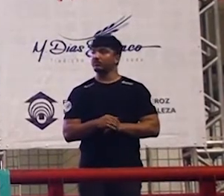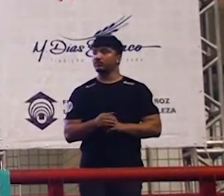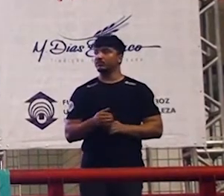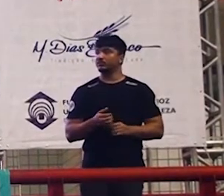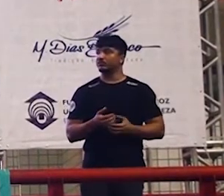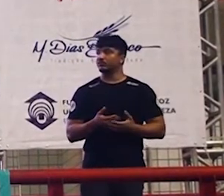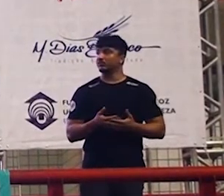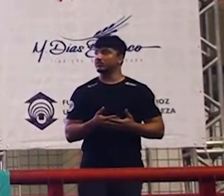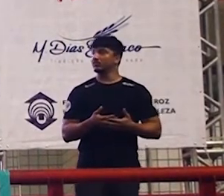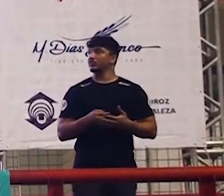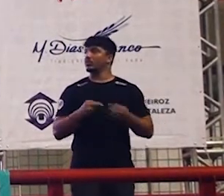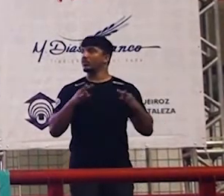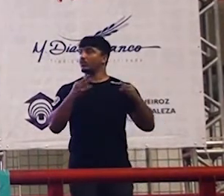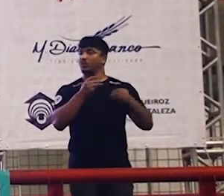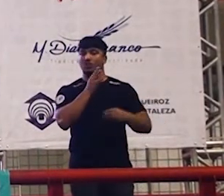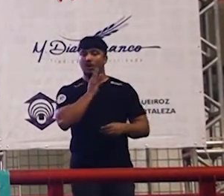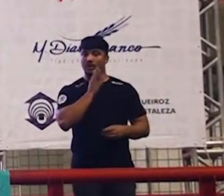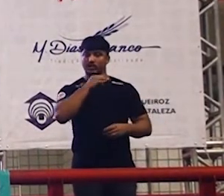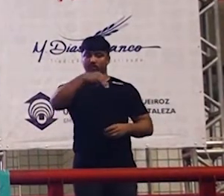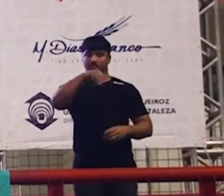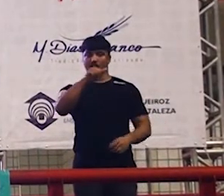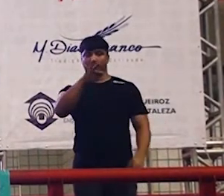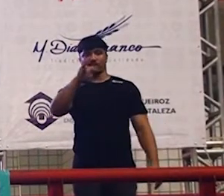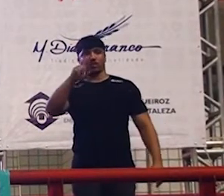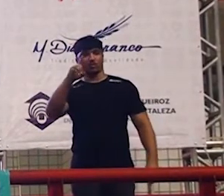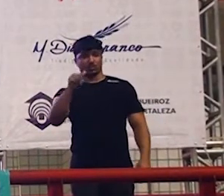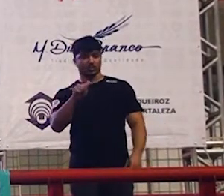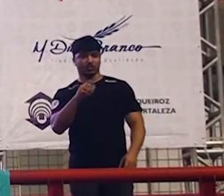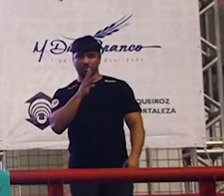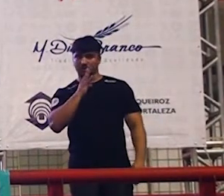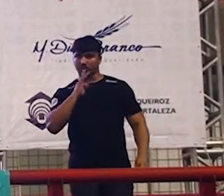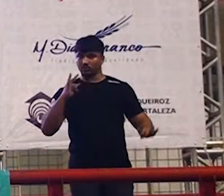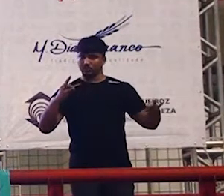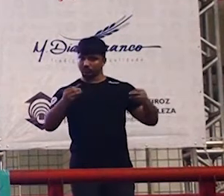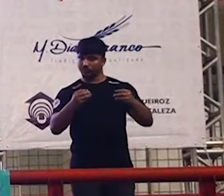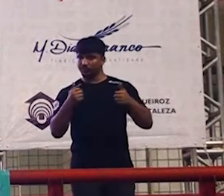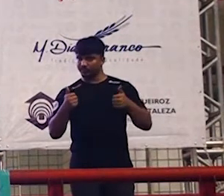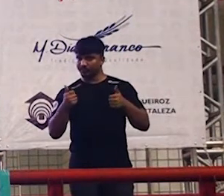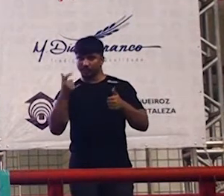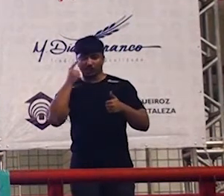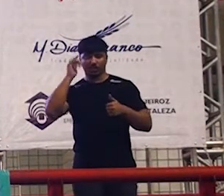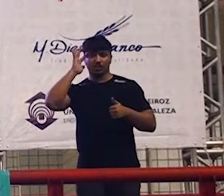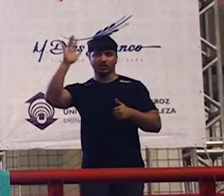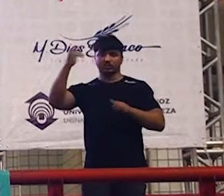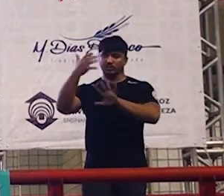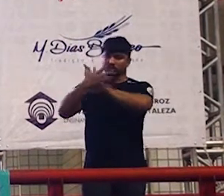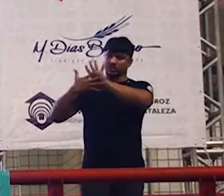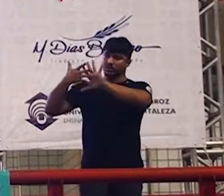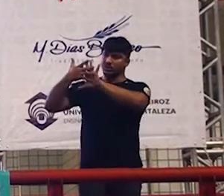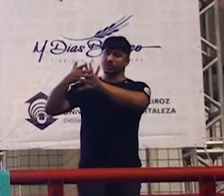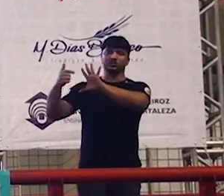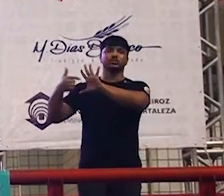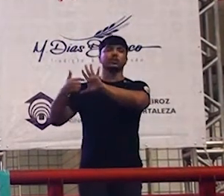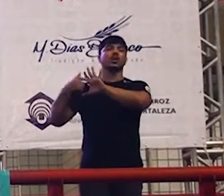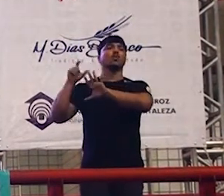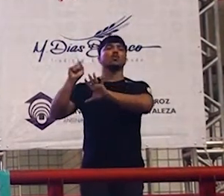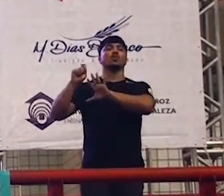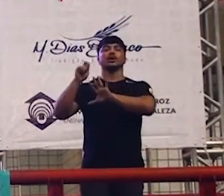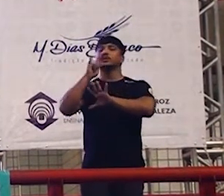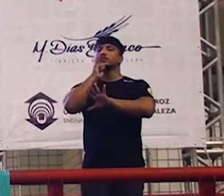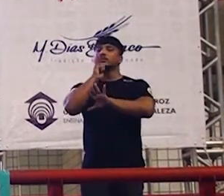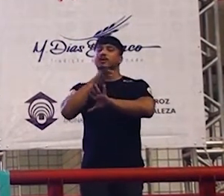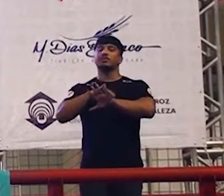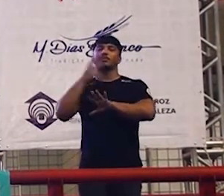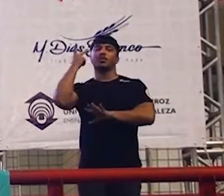Galera, todo mundo aqui conhece a Mafalda. Imagine se nesse texto o desenho da Mafalda